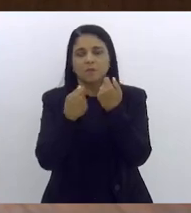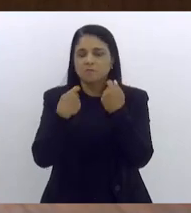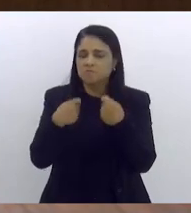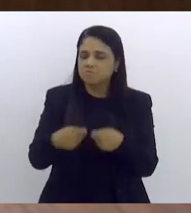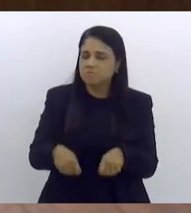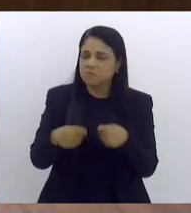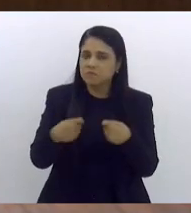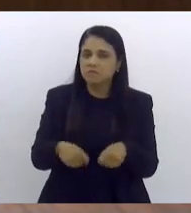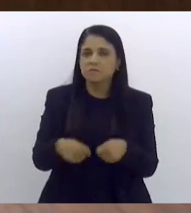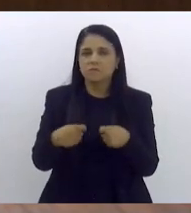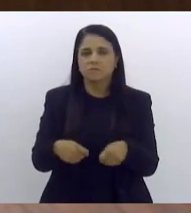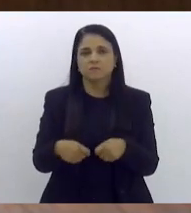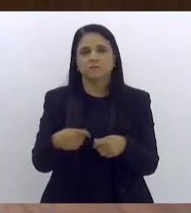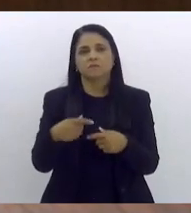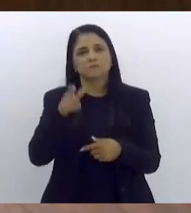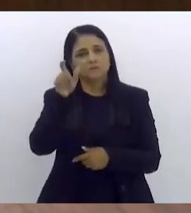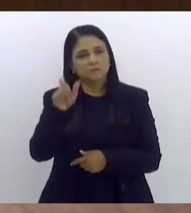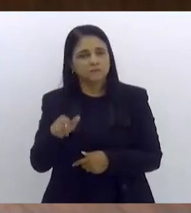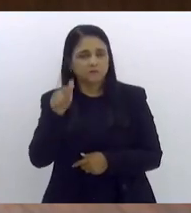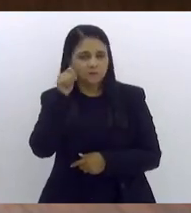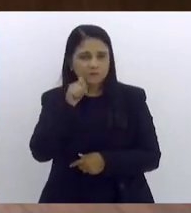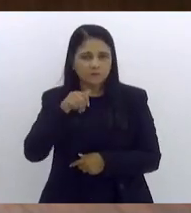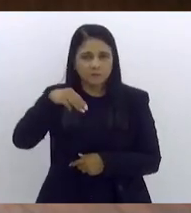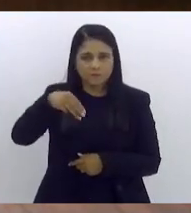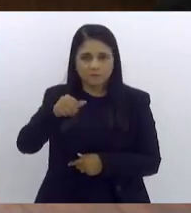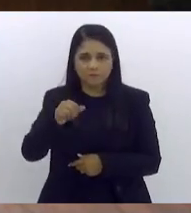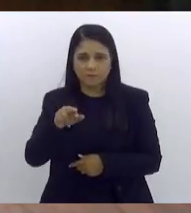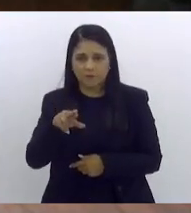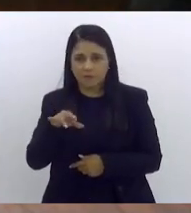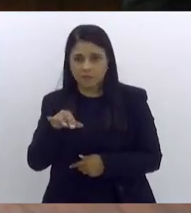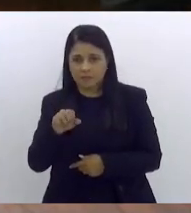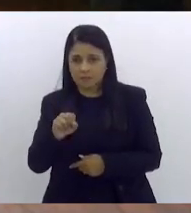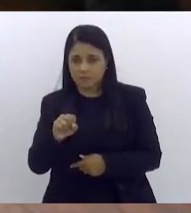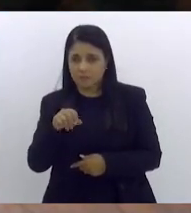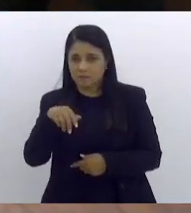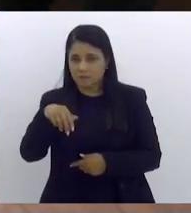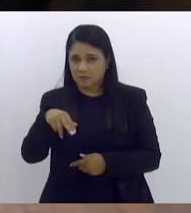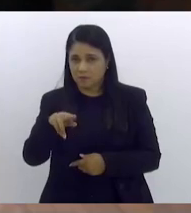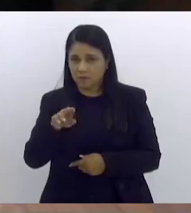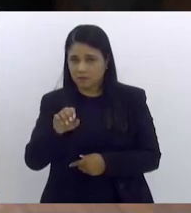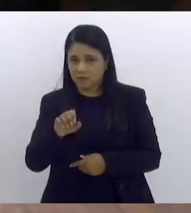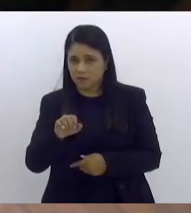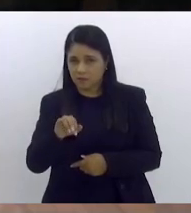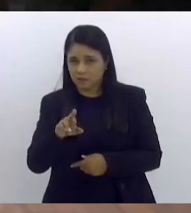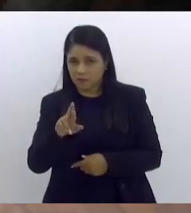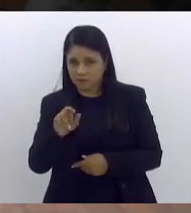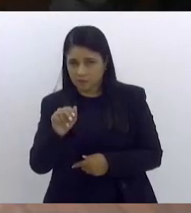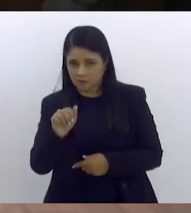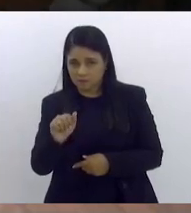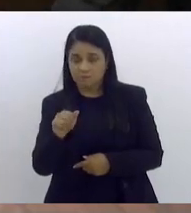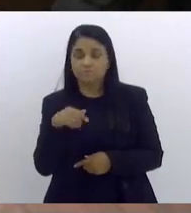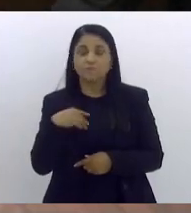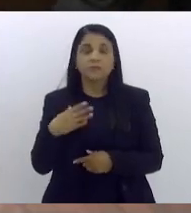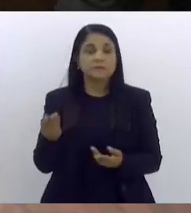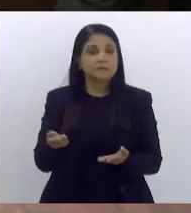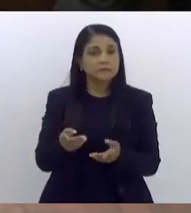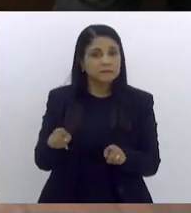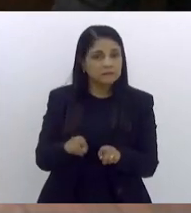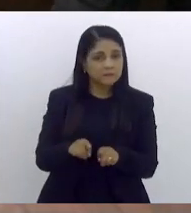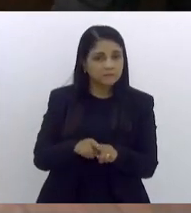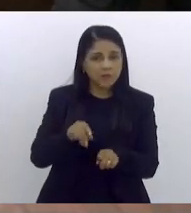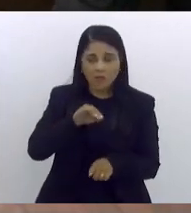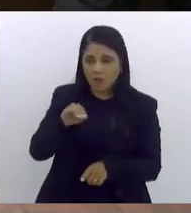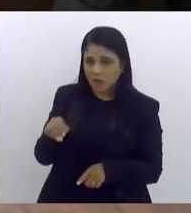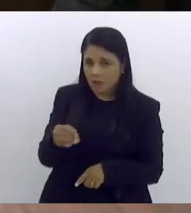necessidades que têm as marisqueiras aqui do nosso estado. E também aproveitar, deputado Val, você que é